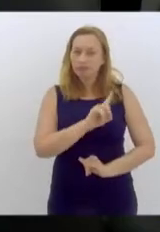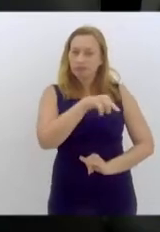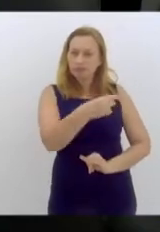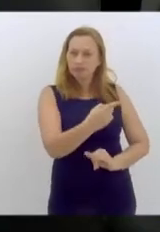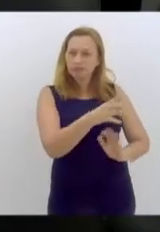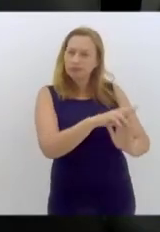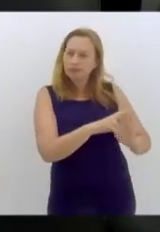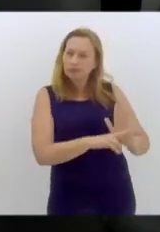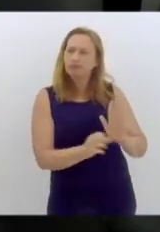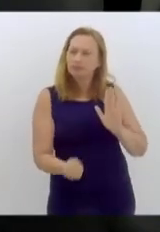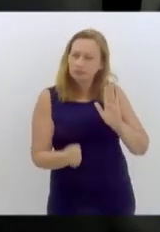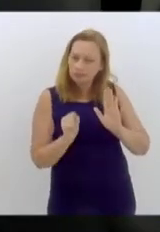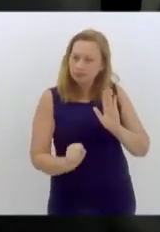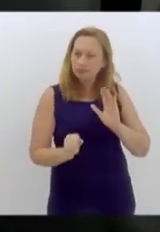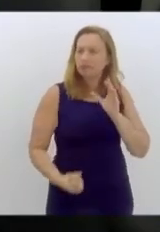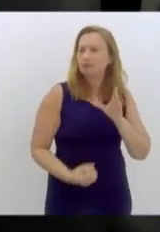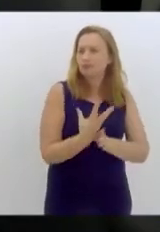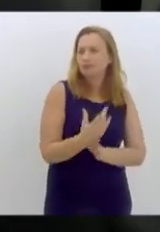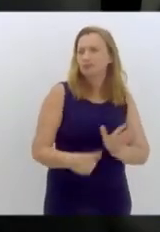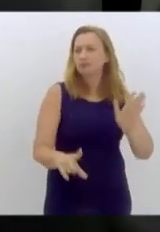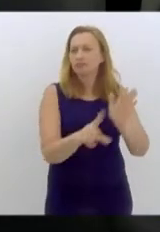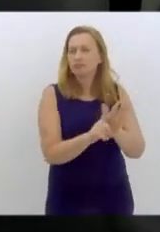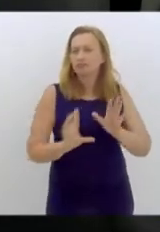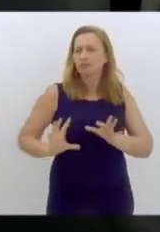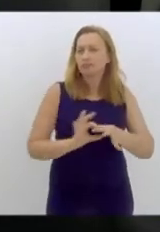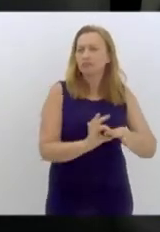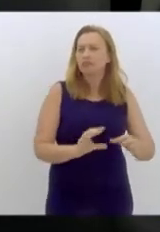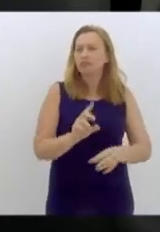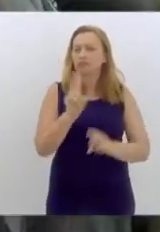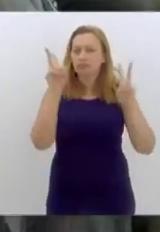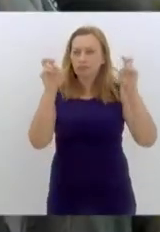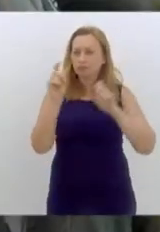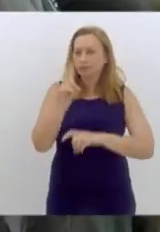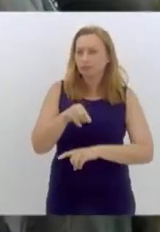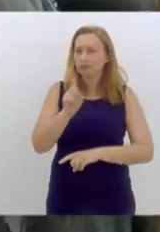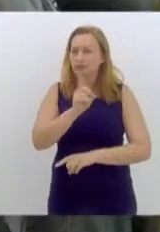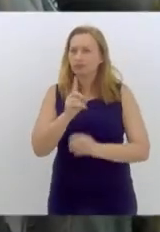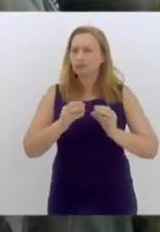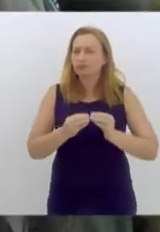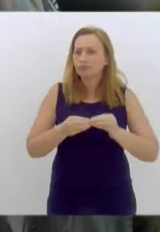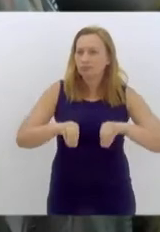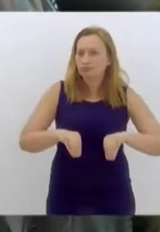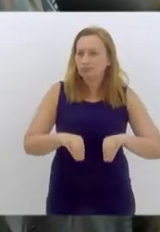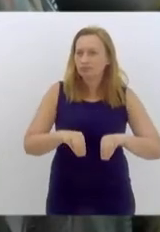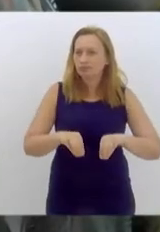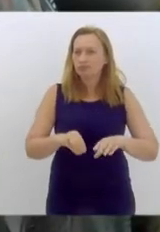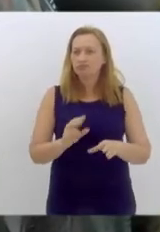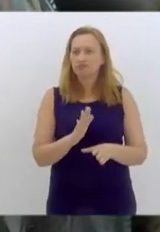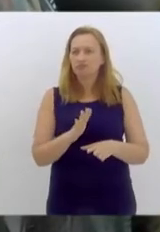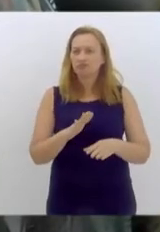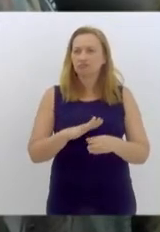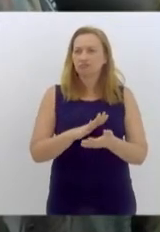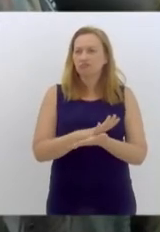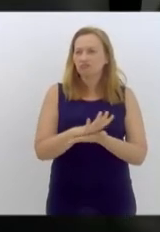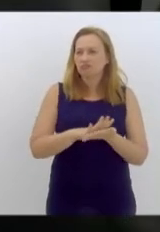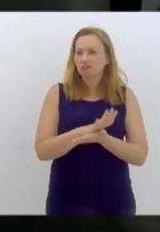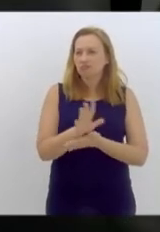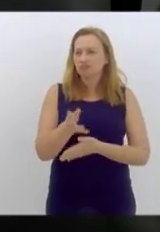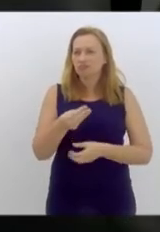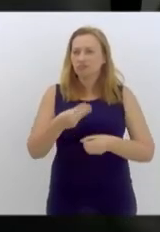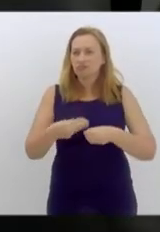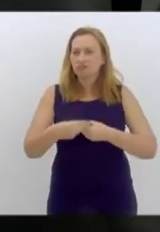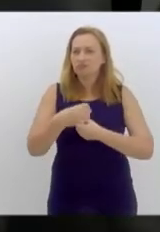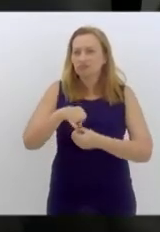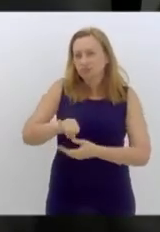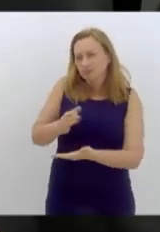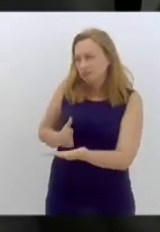lei complementar, não tem nenhum problema. A questão é, para não prejudicar nenhum município, se a gente